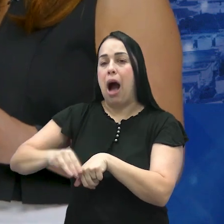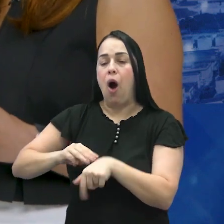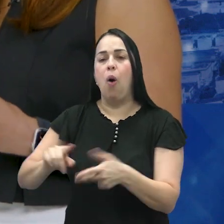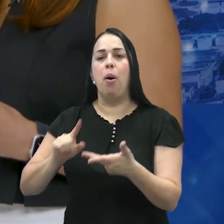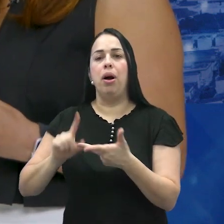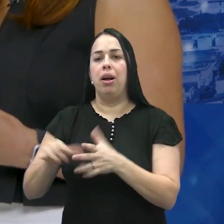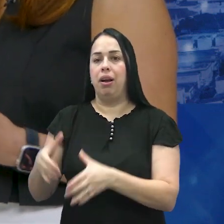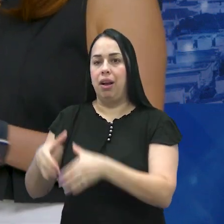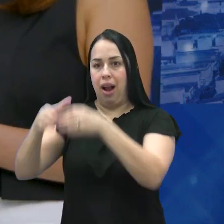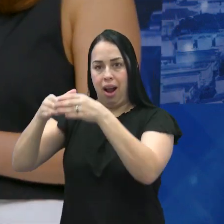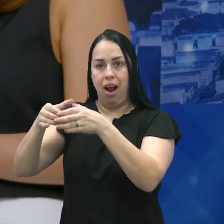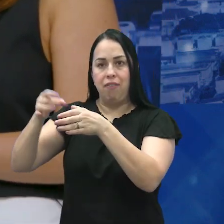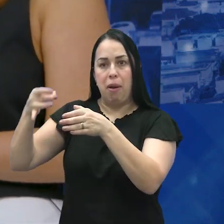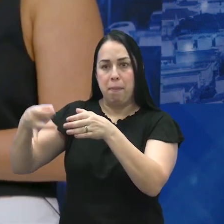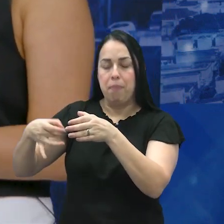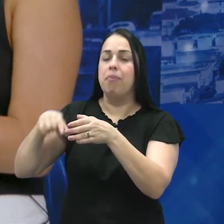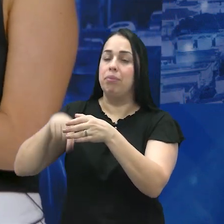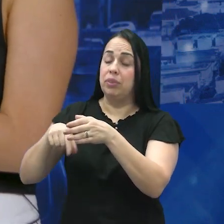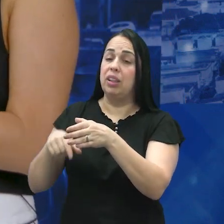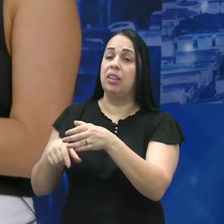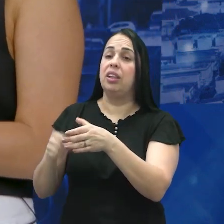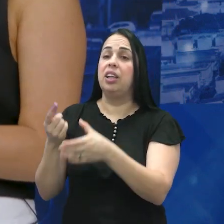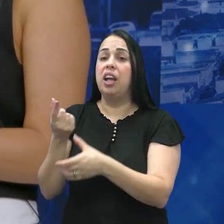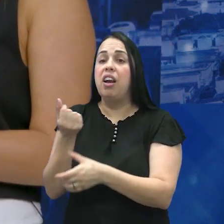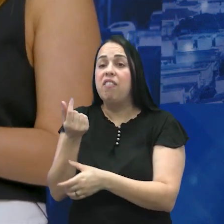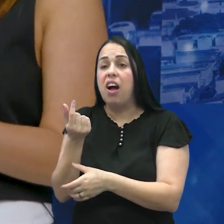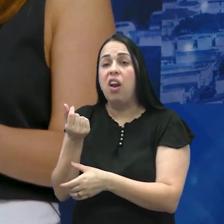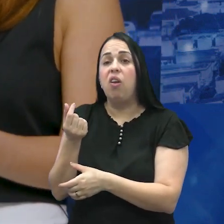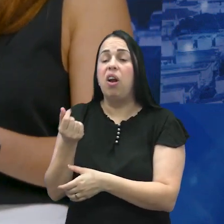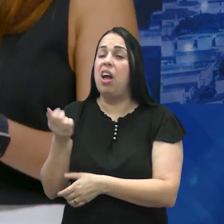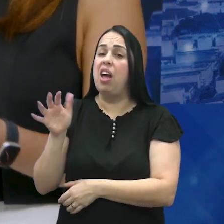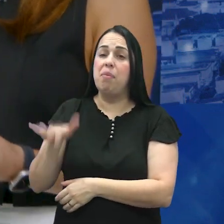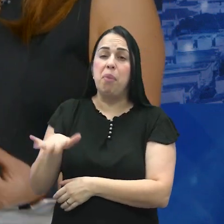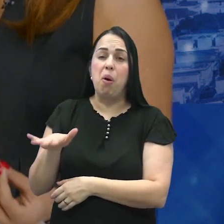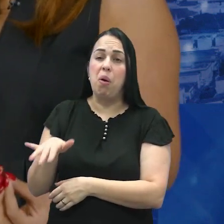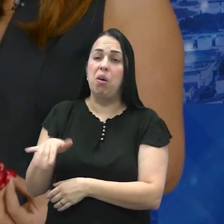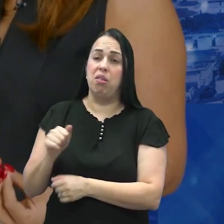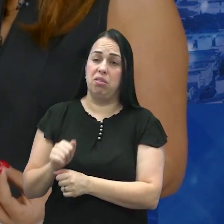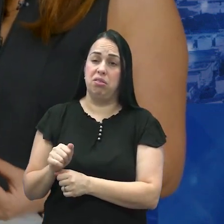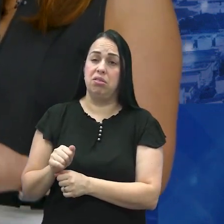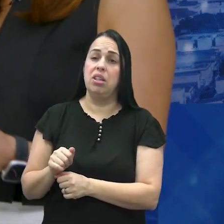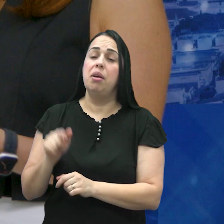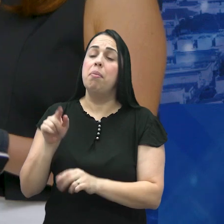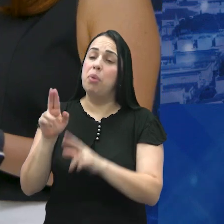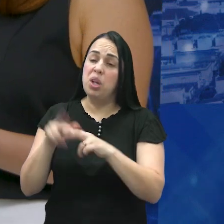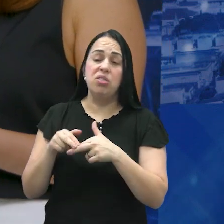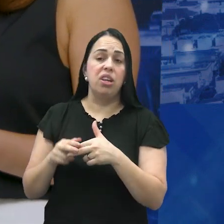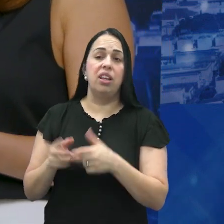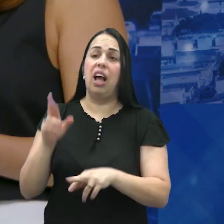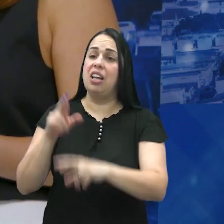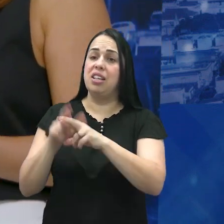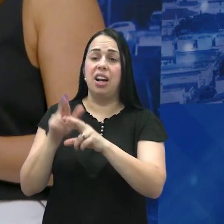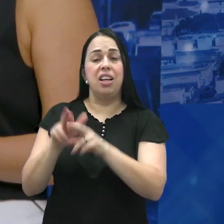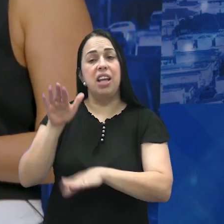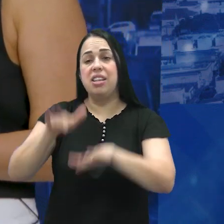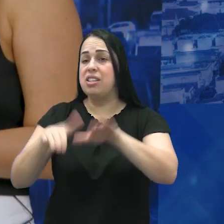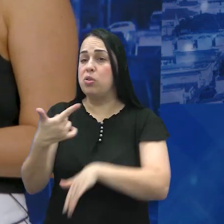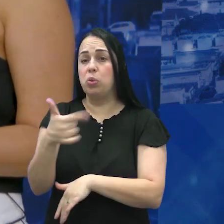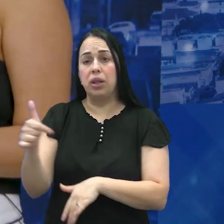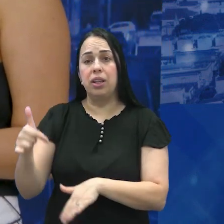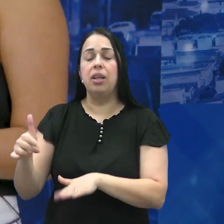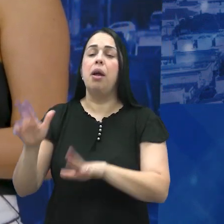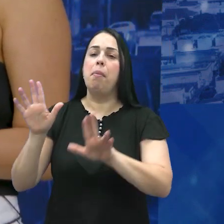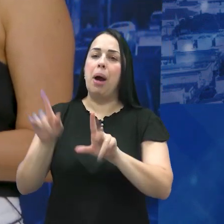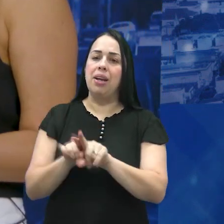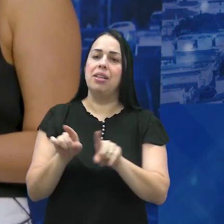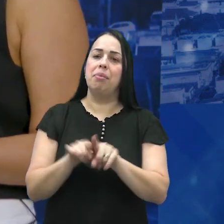um valor de mercado muito baixo. Então, em muitos casos, esses materiais não são devolvidos à cadeia produtiva e a cadeia produtiva utiliza uma